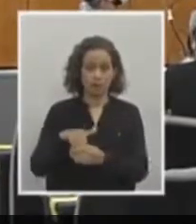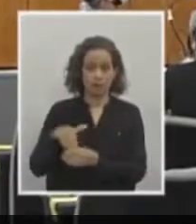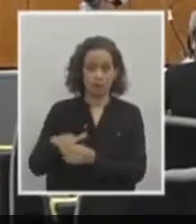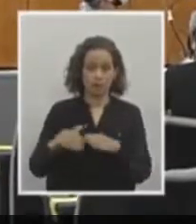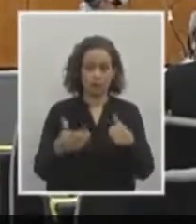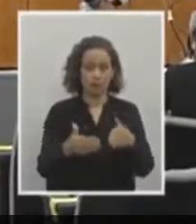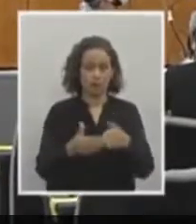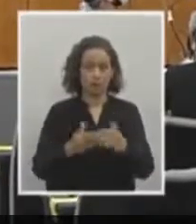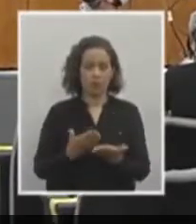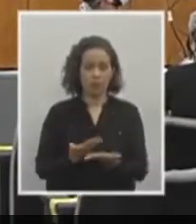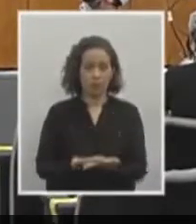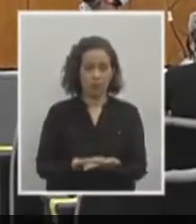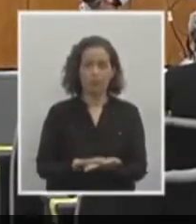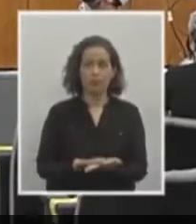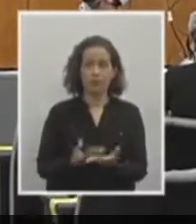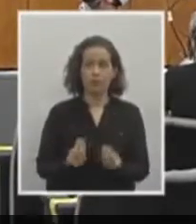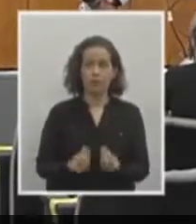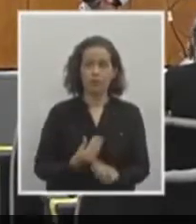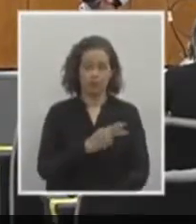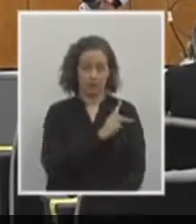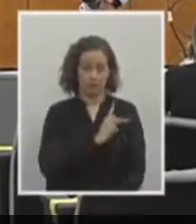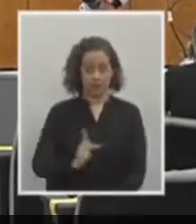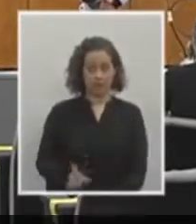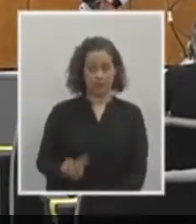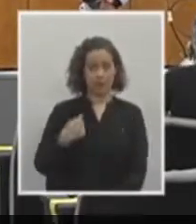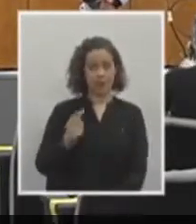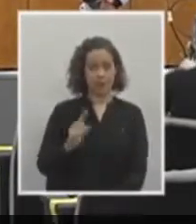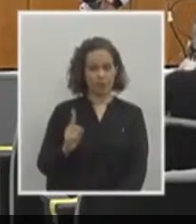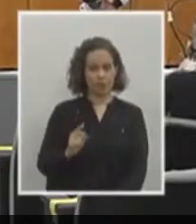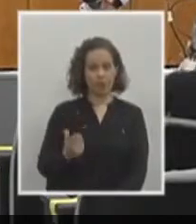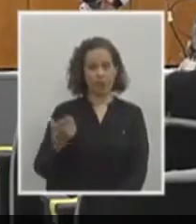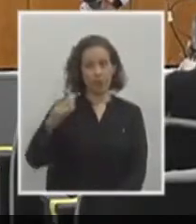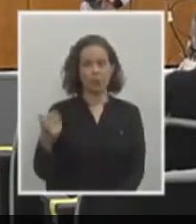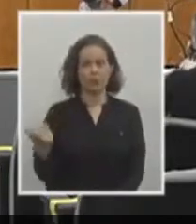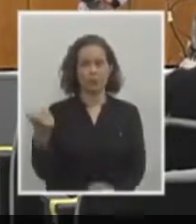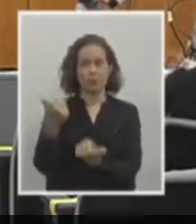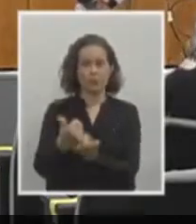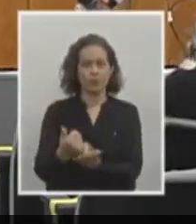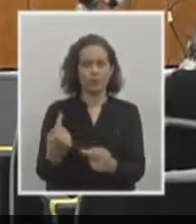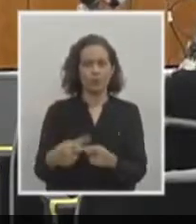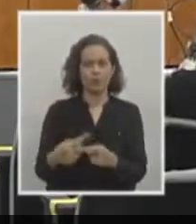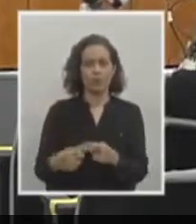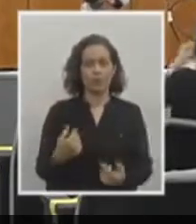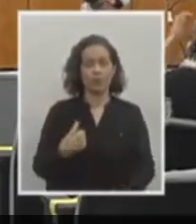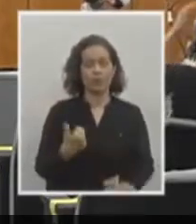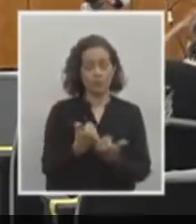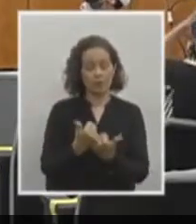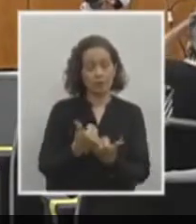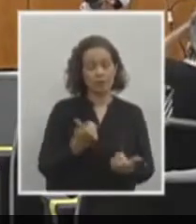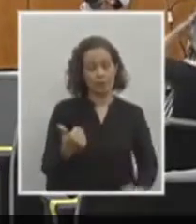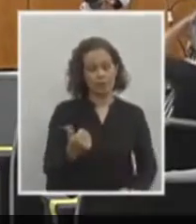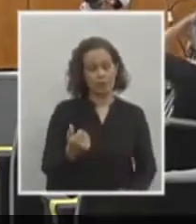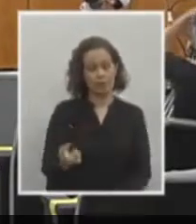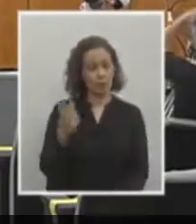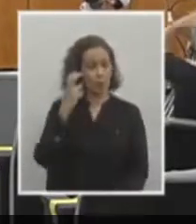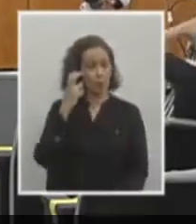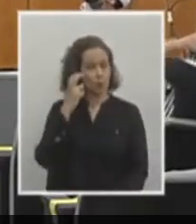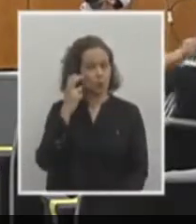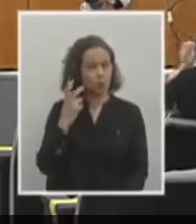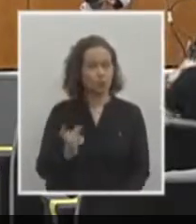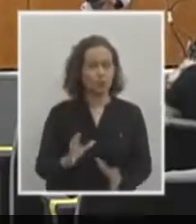vou passar a presidência, que eu vou ter que me retirar para o outro plenário, eu sou vice-presidente da Comissão de Cultura, e nós estamos tendo um